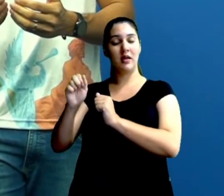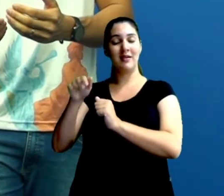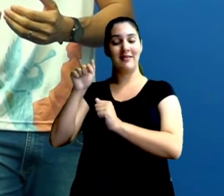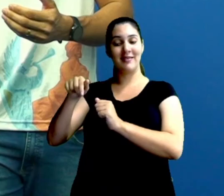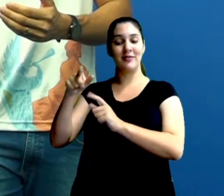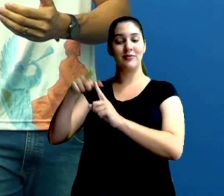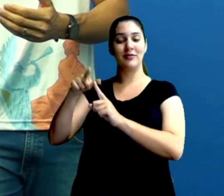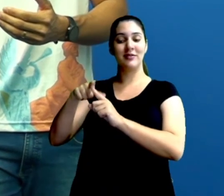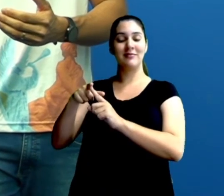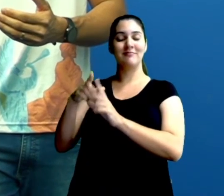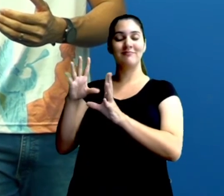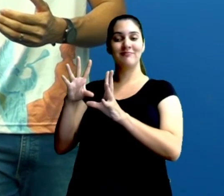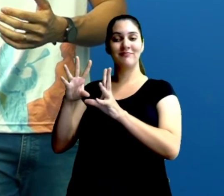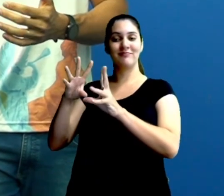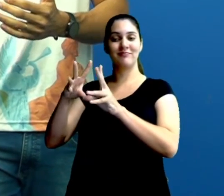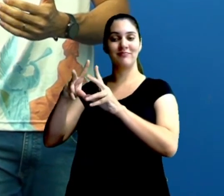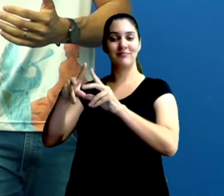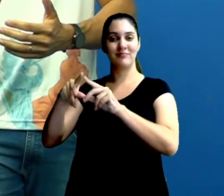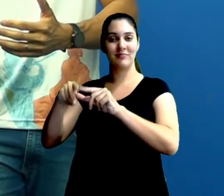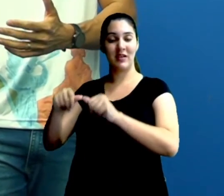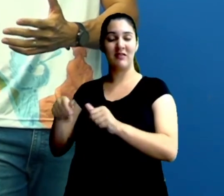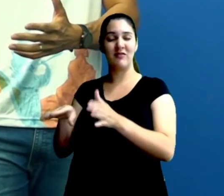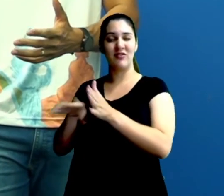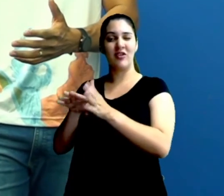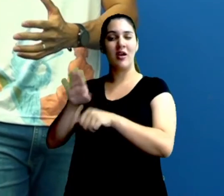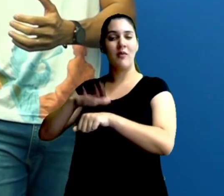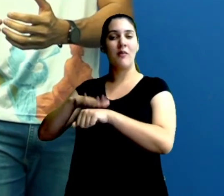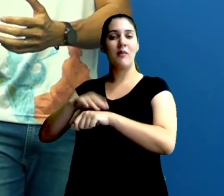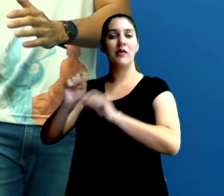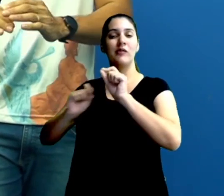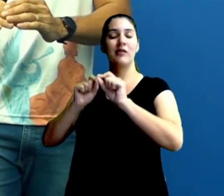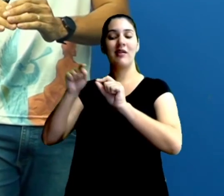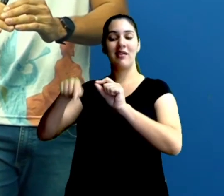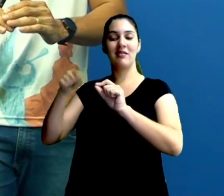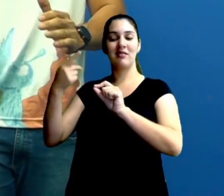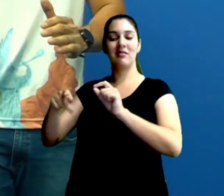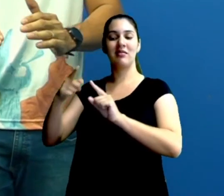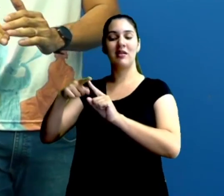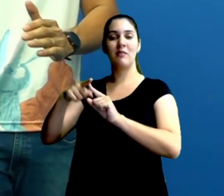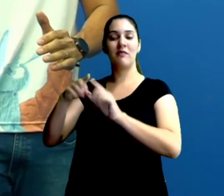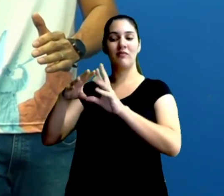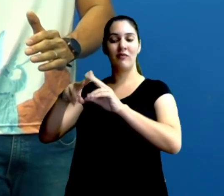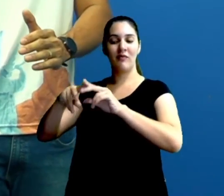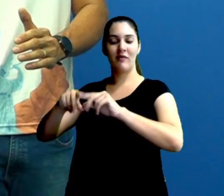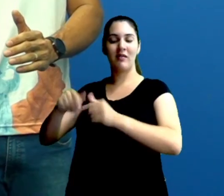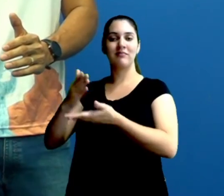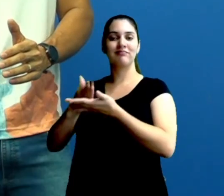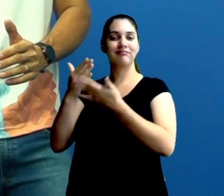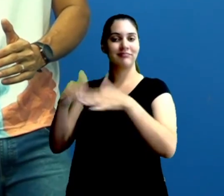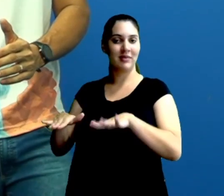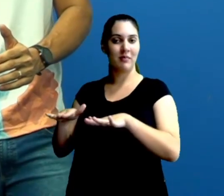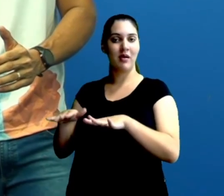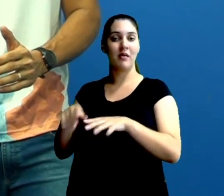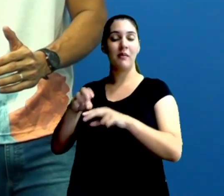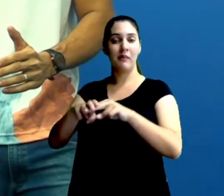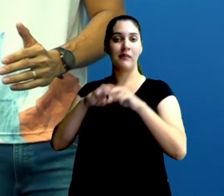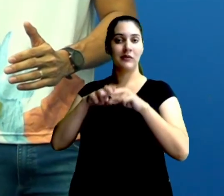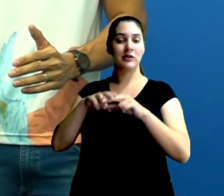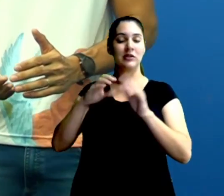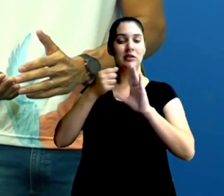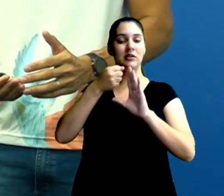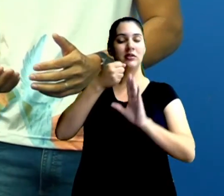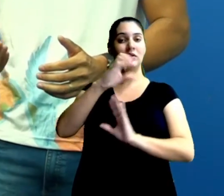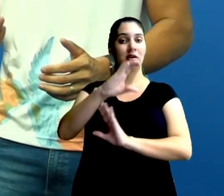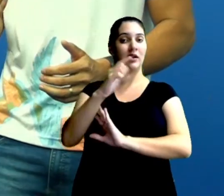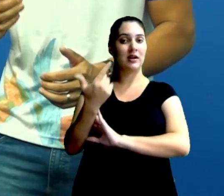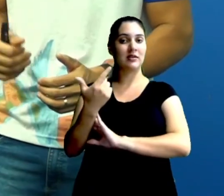fonte esgotável, né? Vai chegar um determinado momento que aquela fonte ela vai se esgotar, vai se acabar. Daí, por isso que a gente classifica o